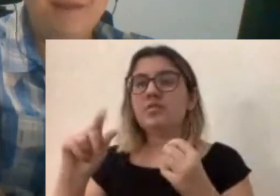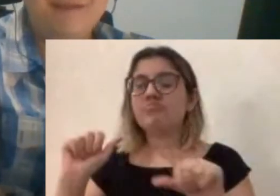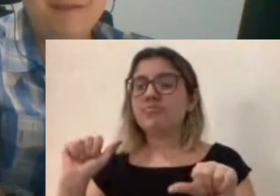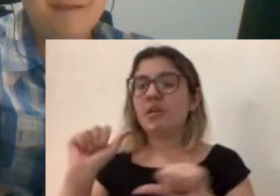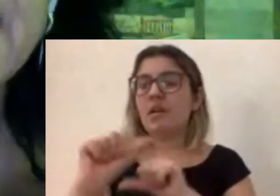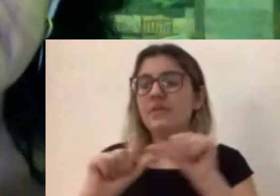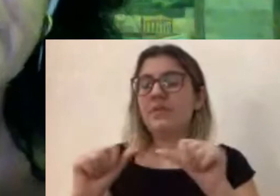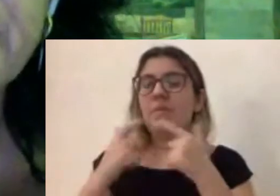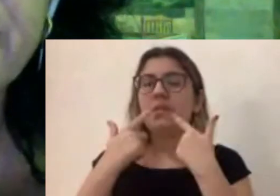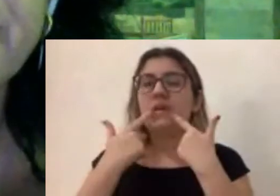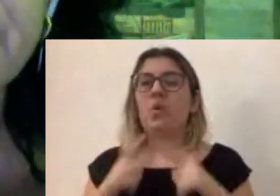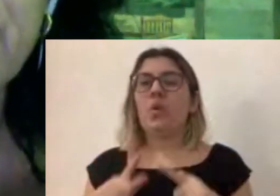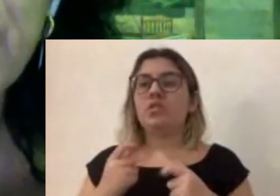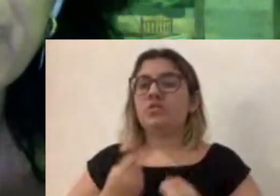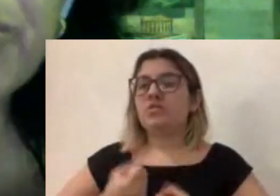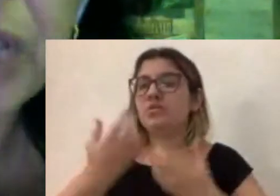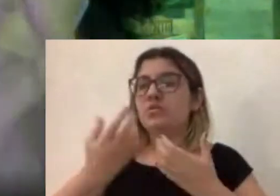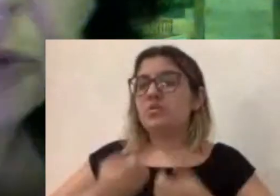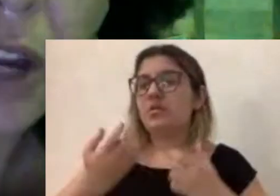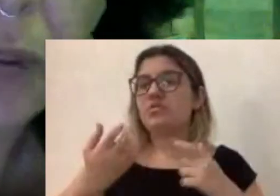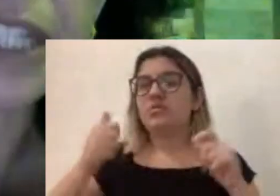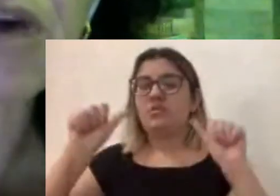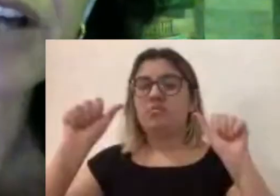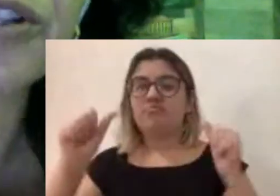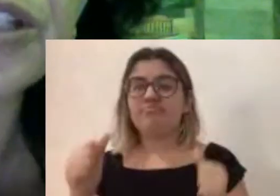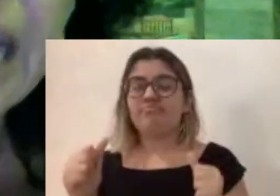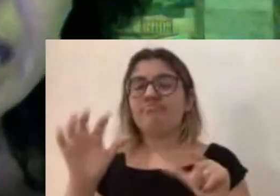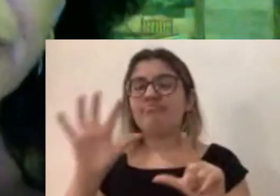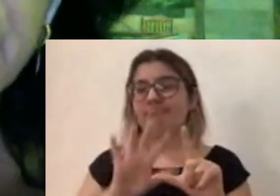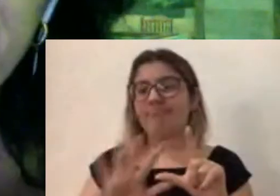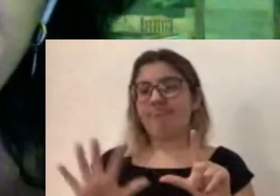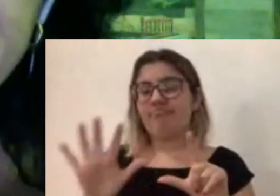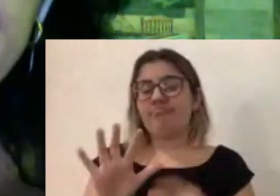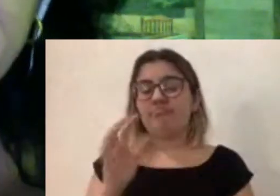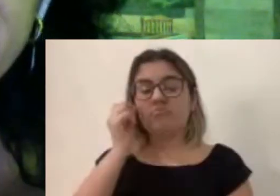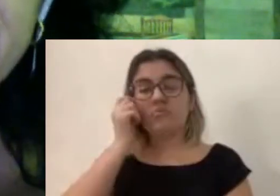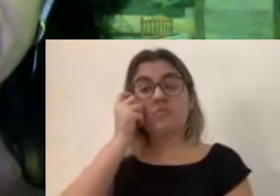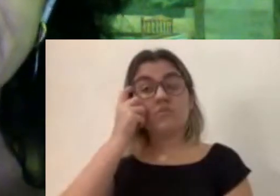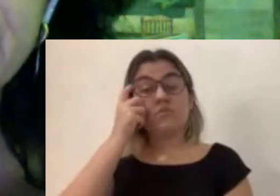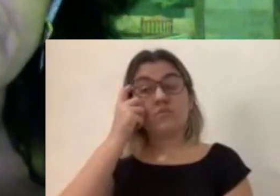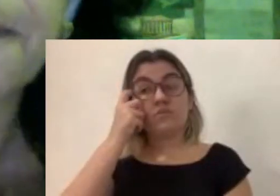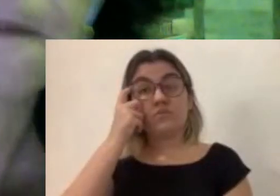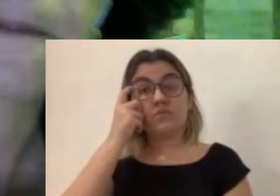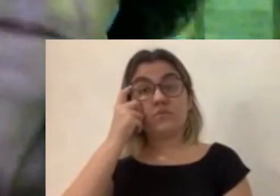mão. Exatamente. O quanto isso transforma a linguagem, estética, poética.